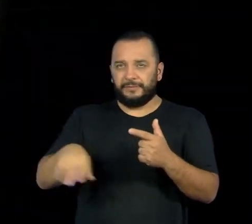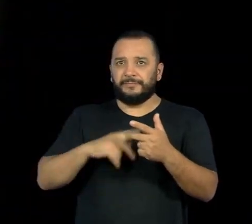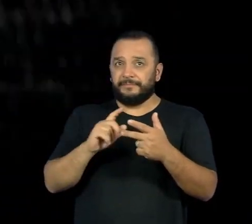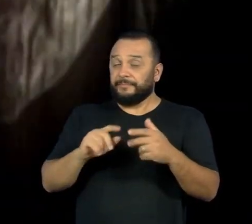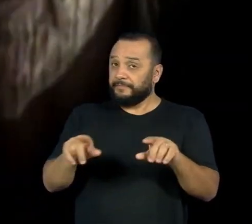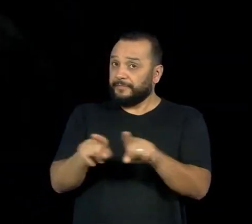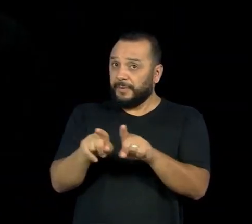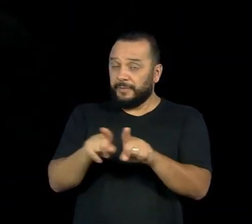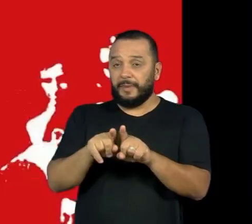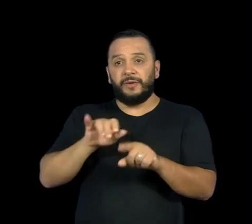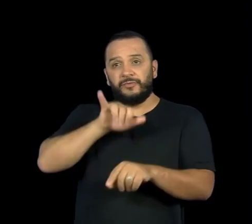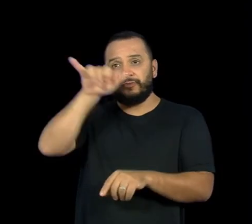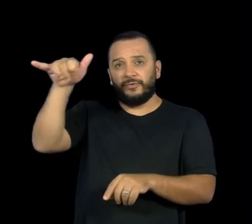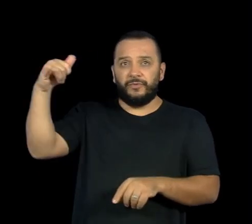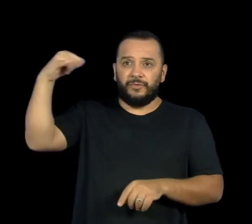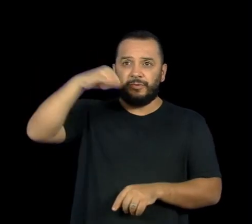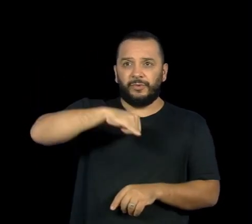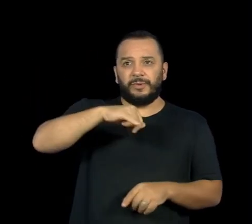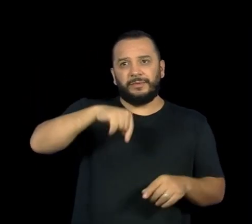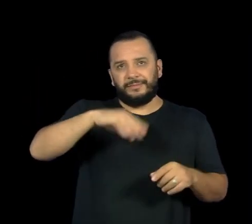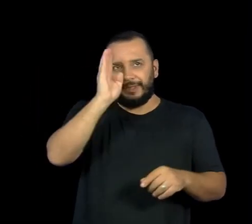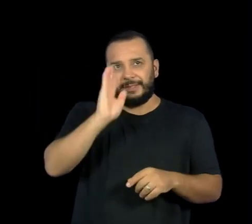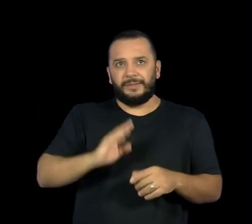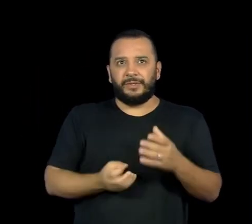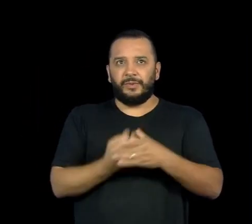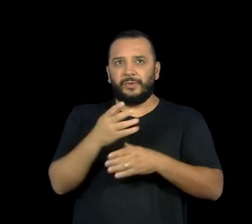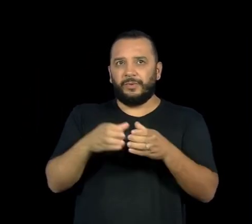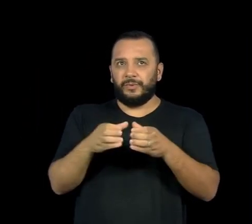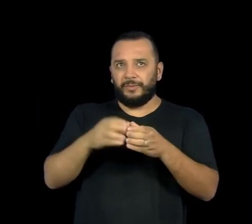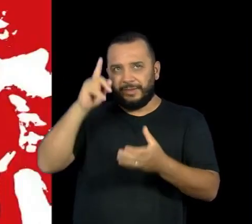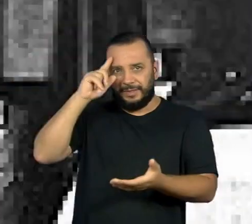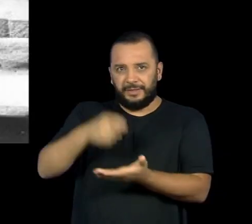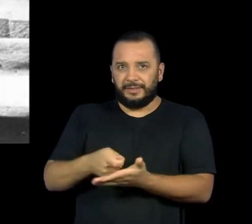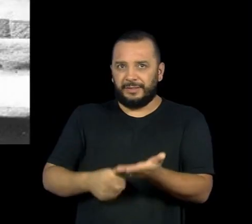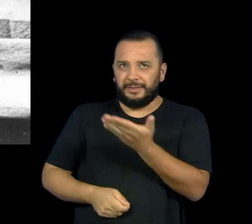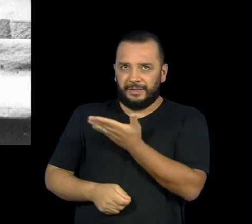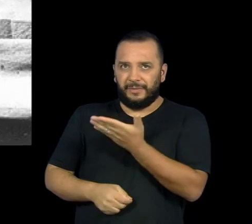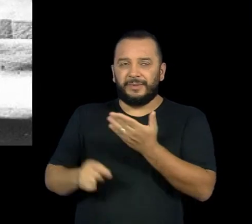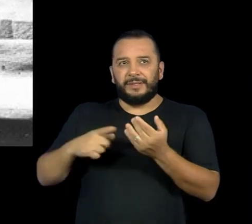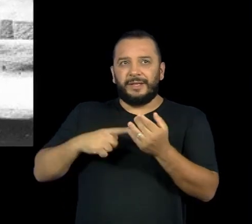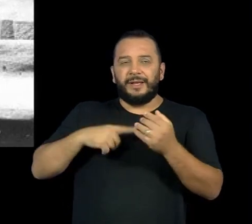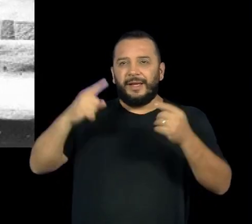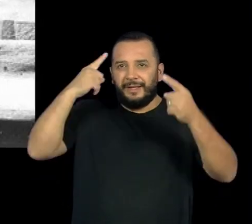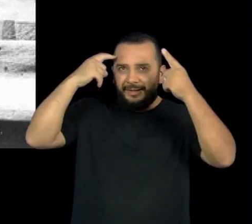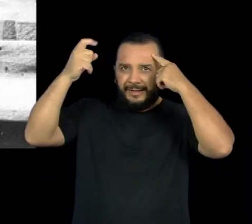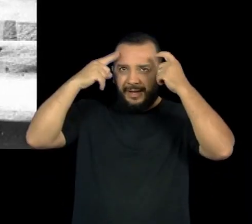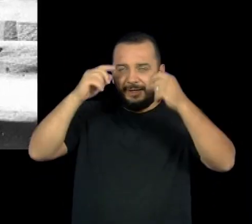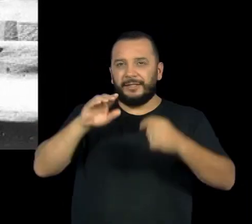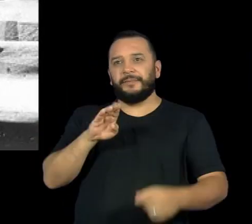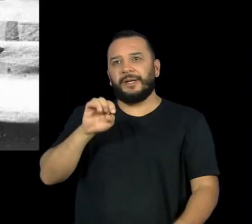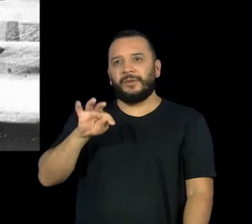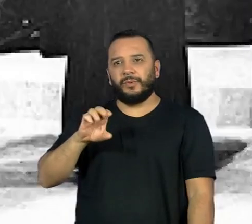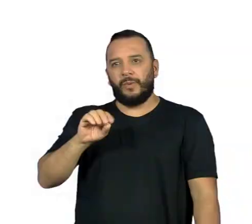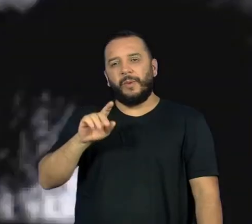Ao retornar ao Brasil, funda o grupo Decisão, com montagens baseadas nas ideias de Bertolt Brecht.